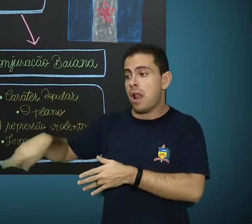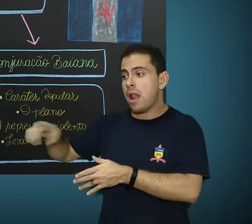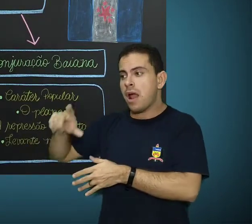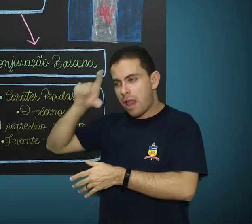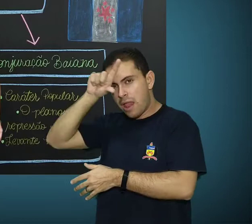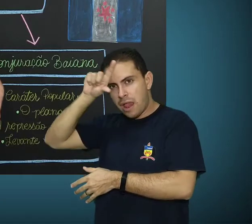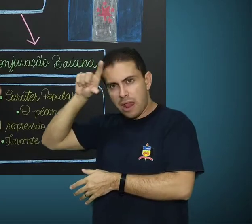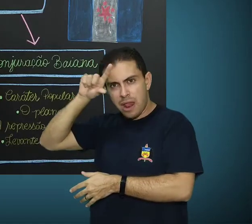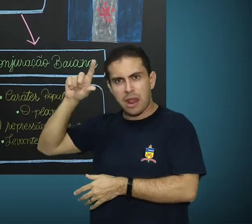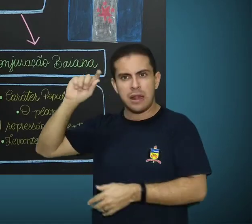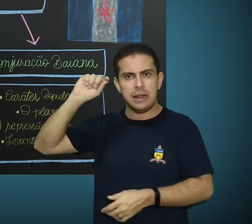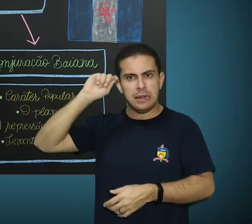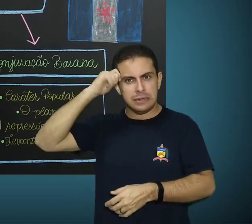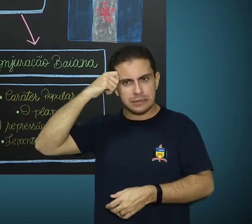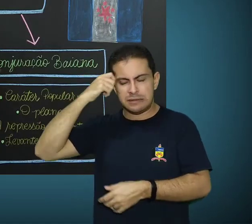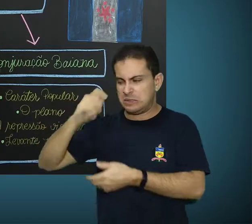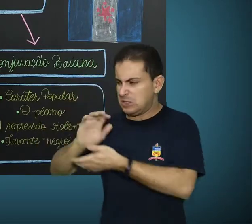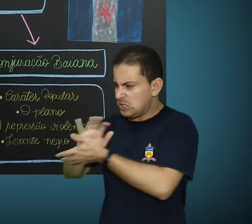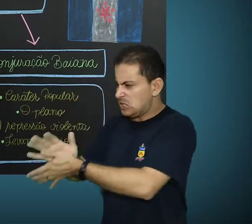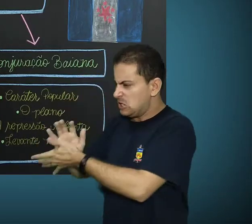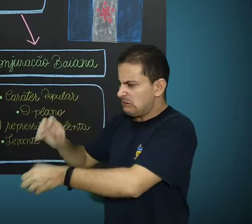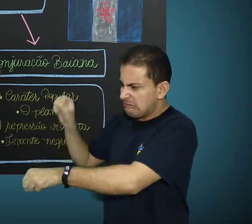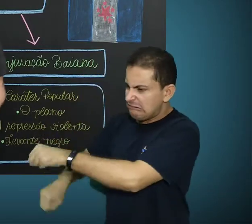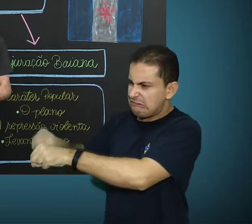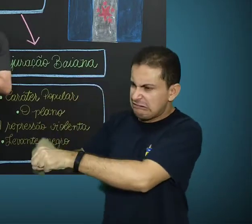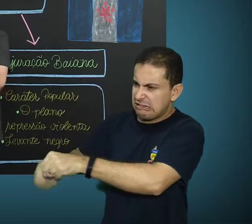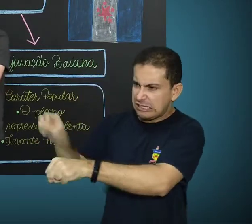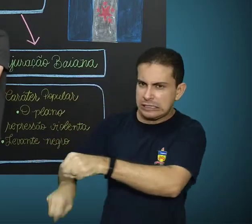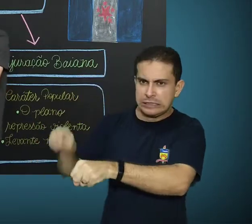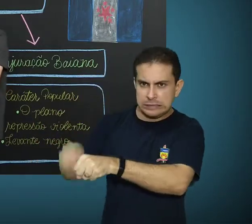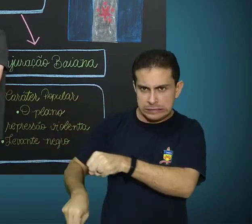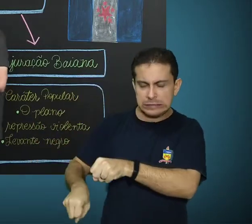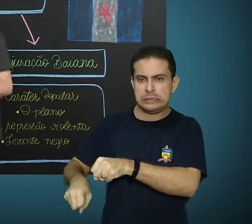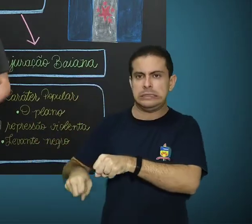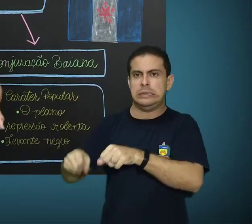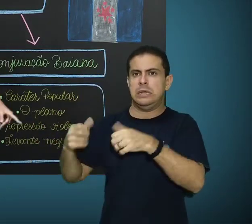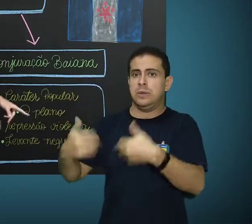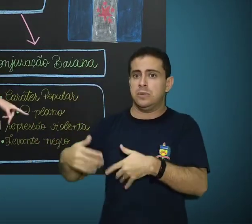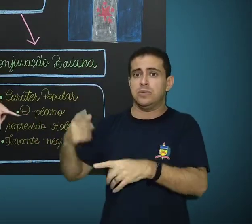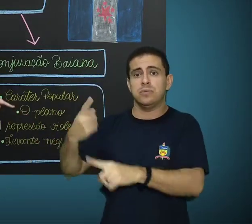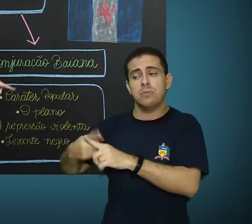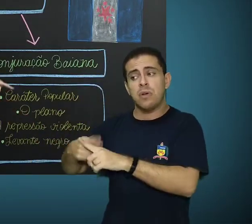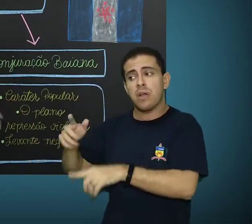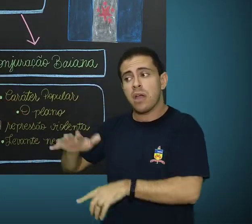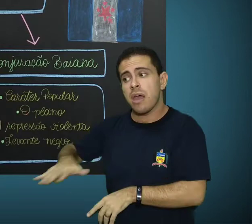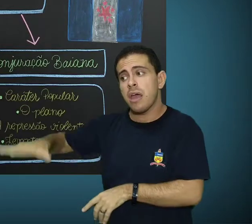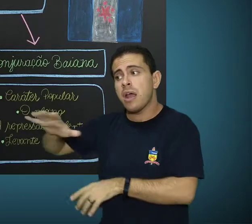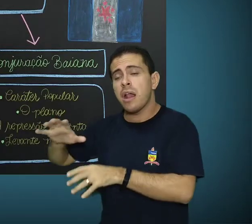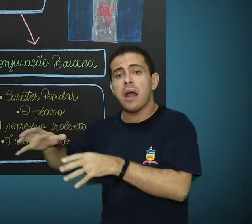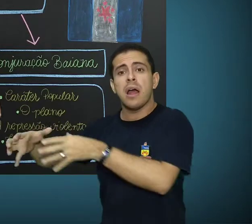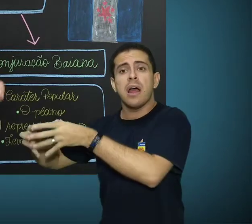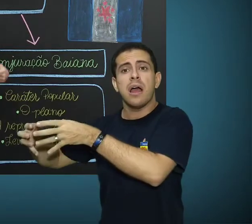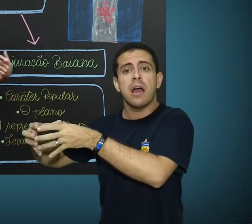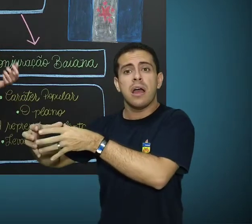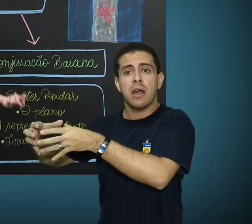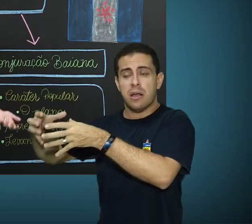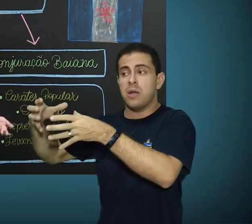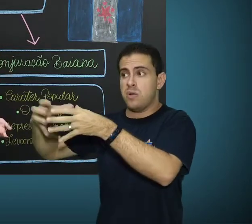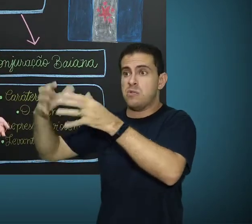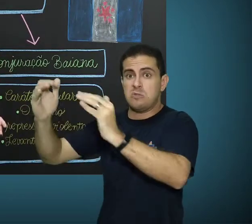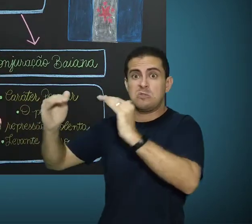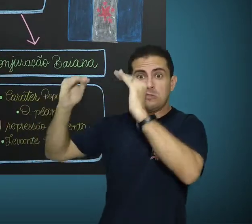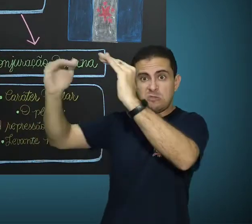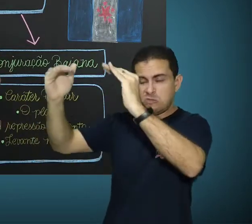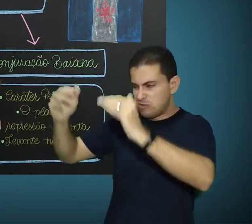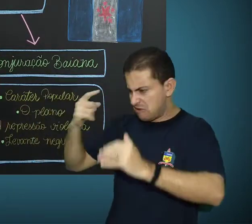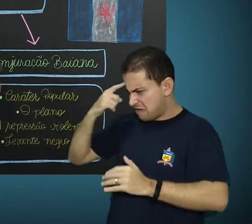lideranças negras, foi brutalmente repreendido, diferente desse aqui, justamente porque essa classe dominante de